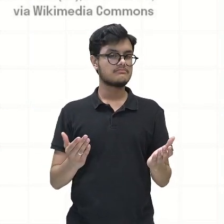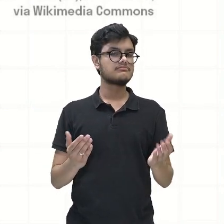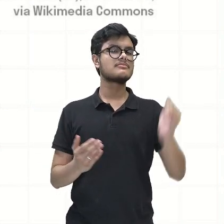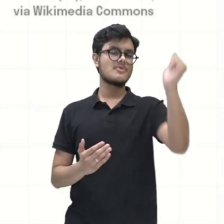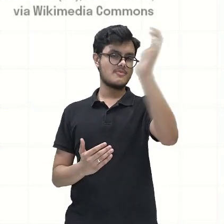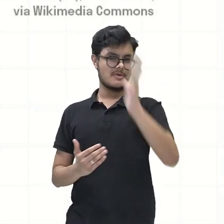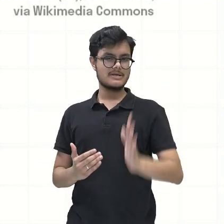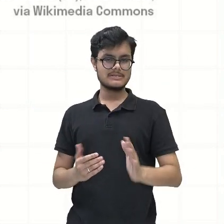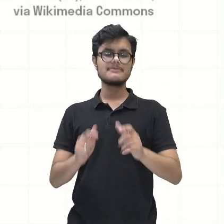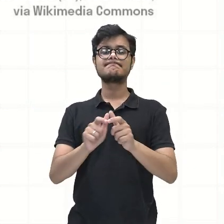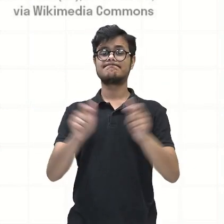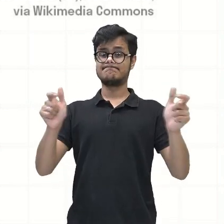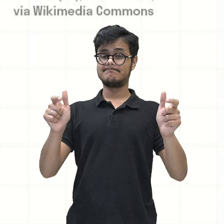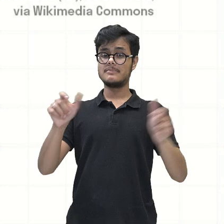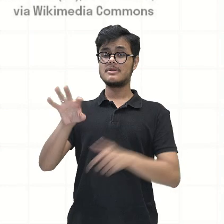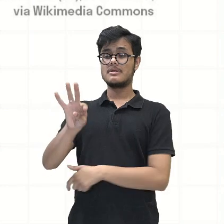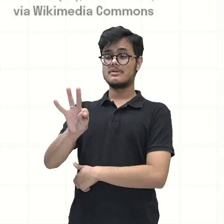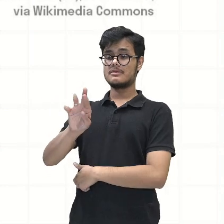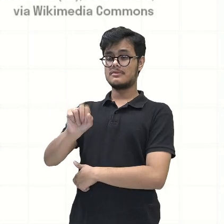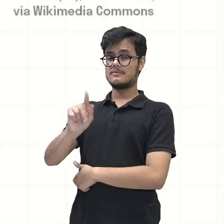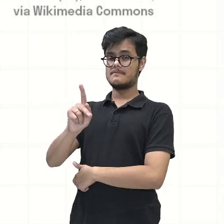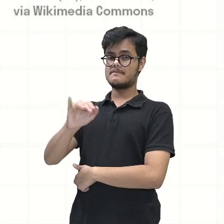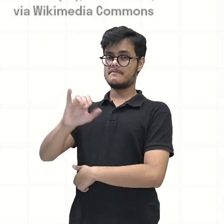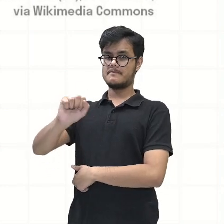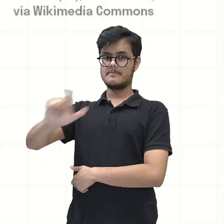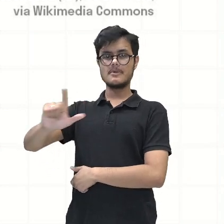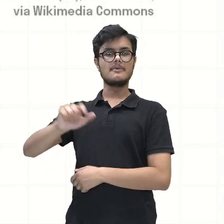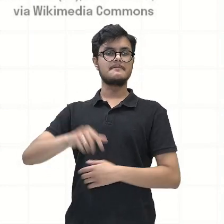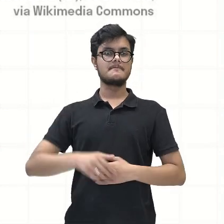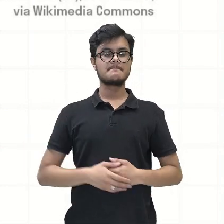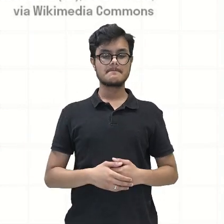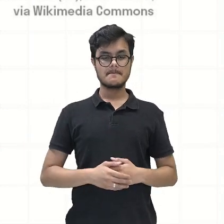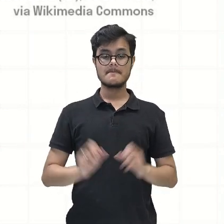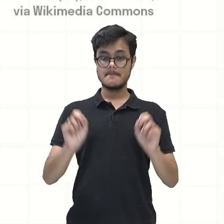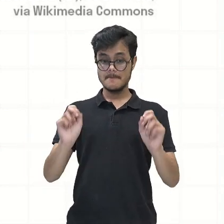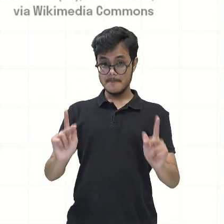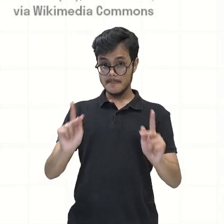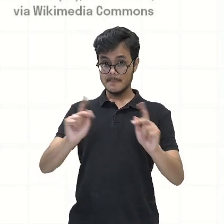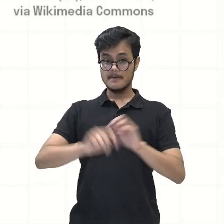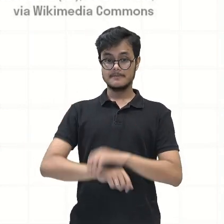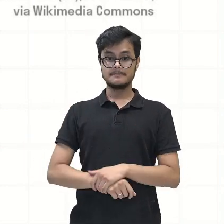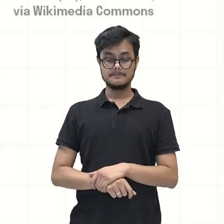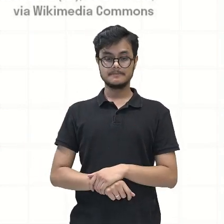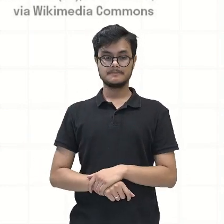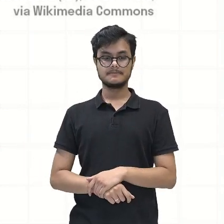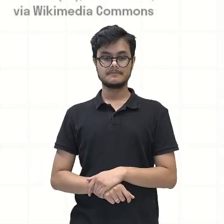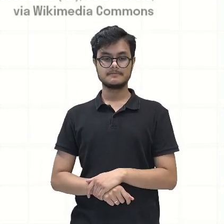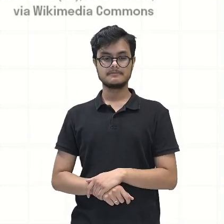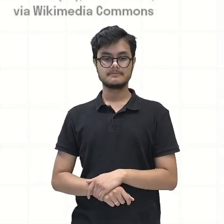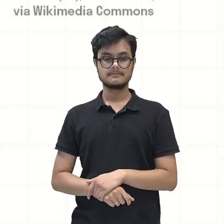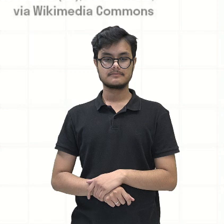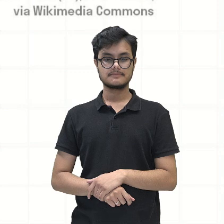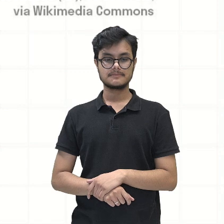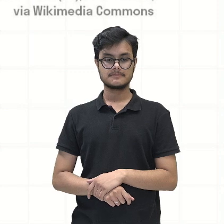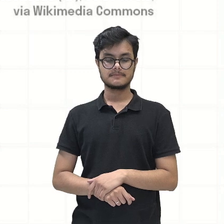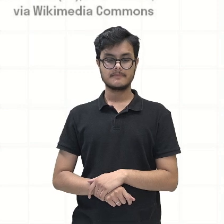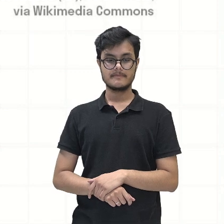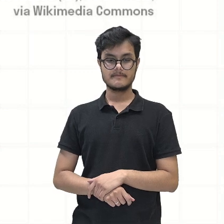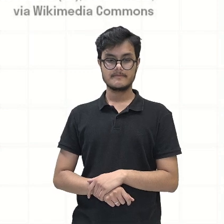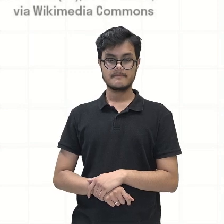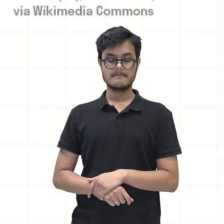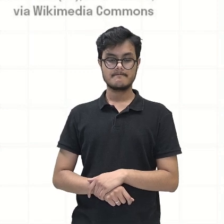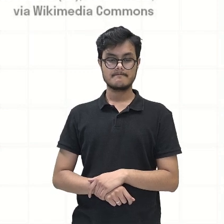território brasileiro está nessa faixa climática aí do nosso planeta, que é a zona tropical ou intertropical.